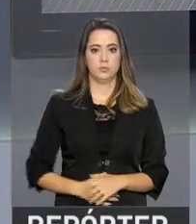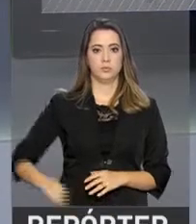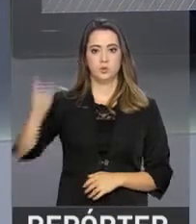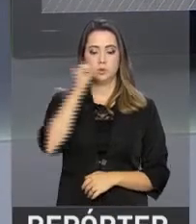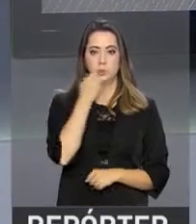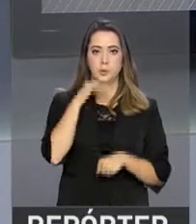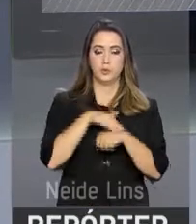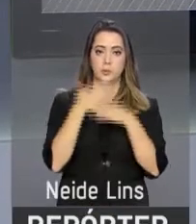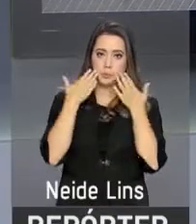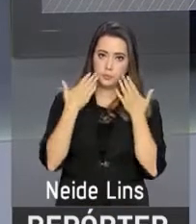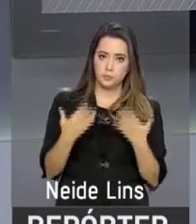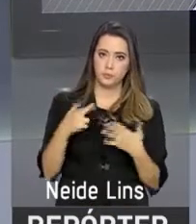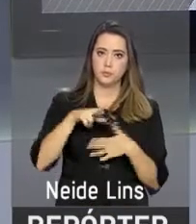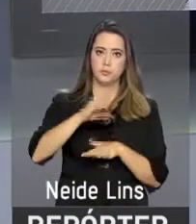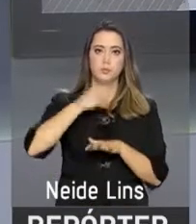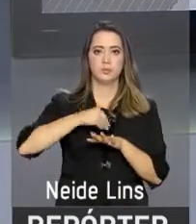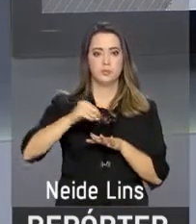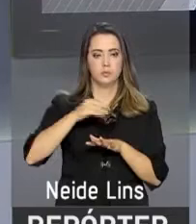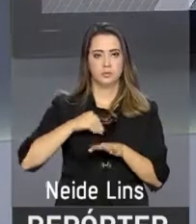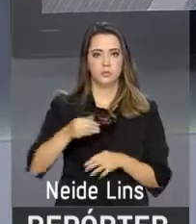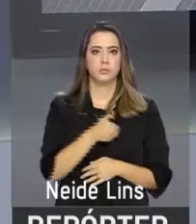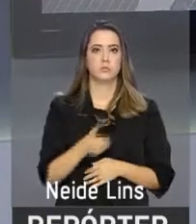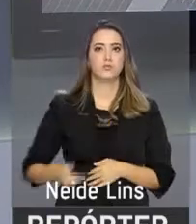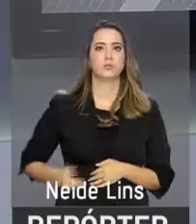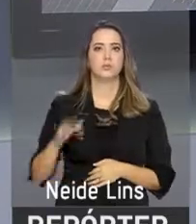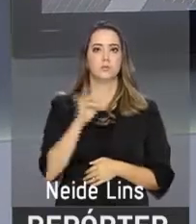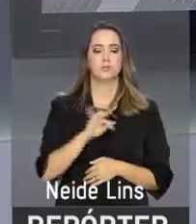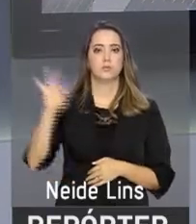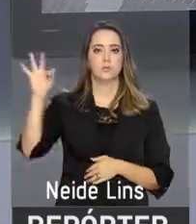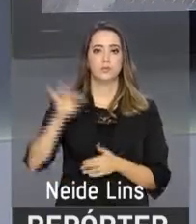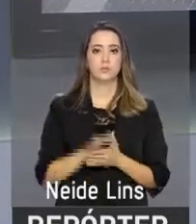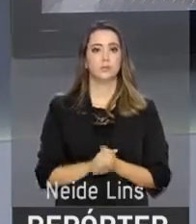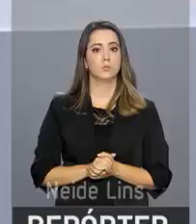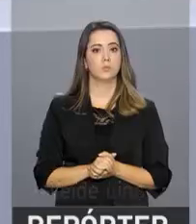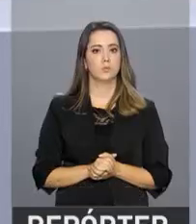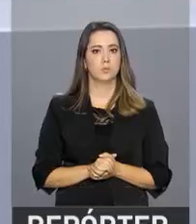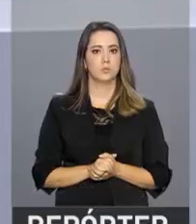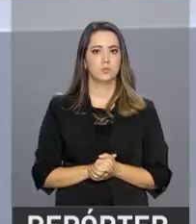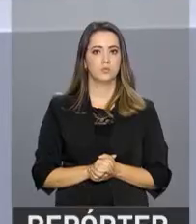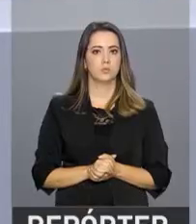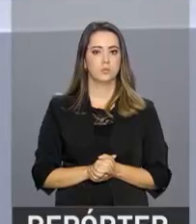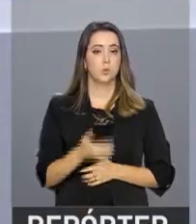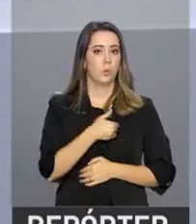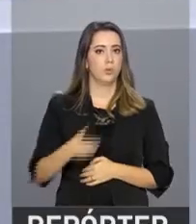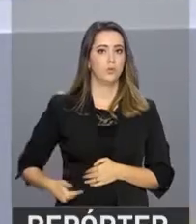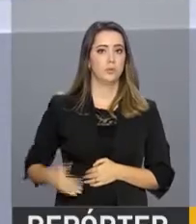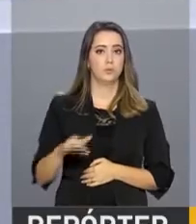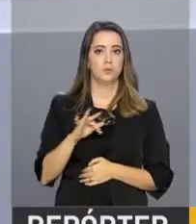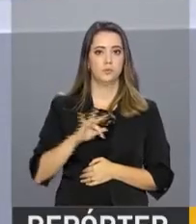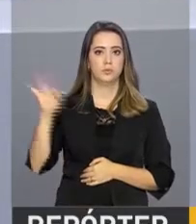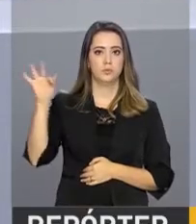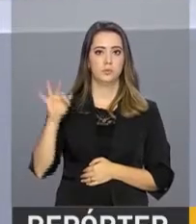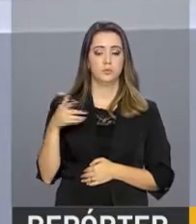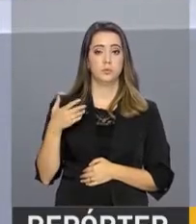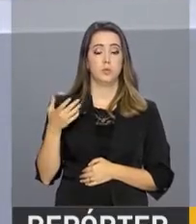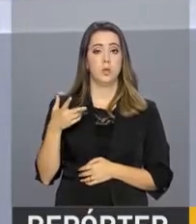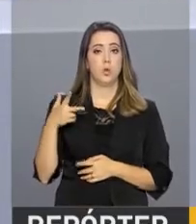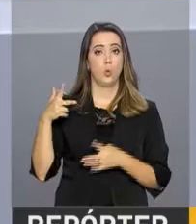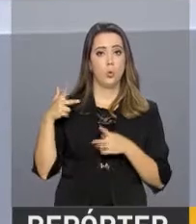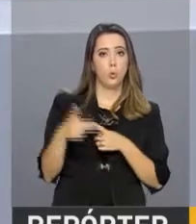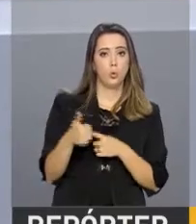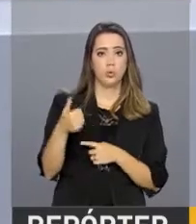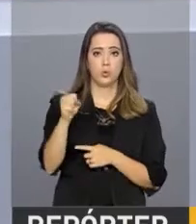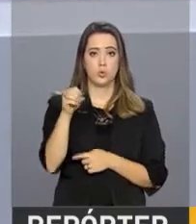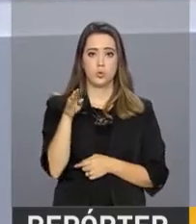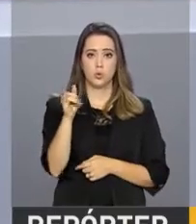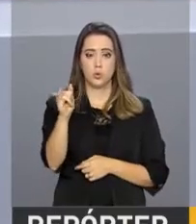Olá, boa noite. No ar o repórter NBR com as notícias do governo federal. O governo decidiu bloquear 18